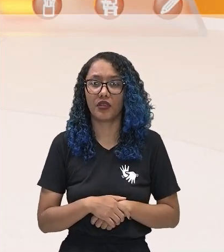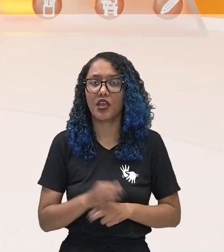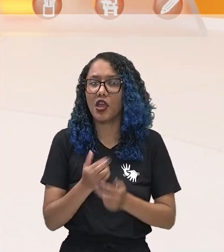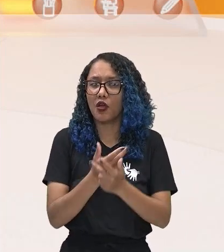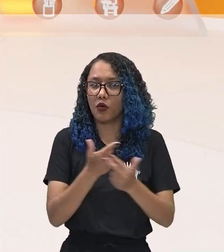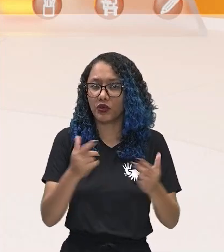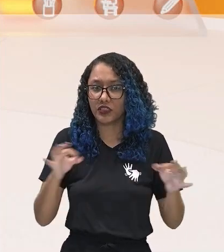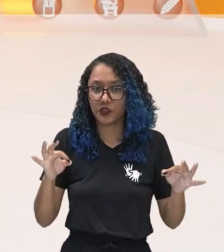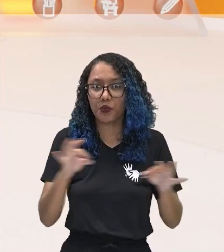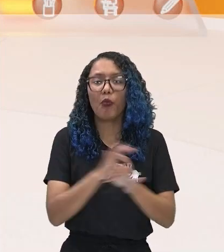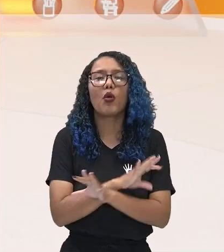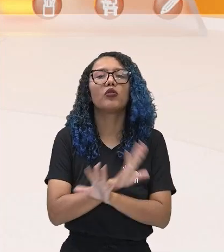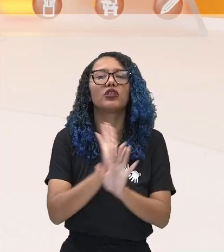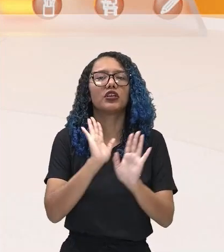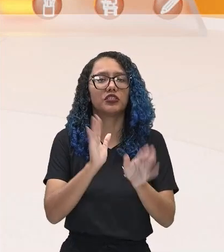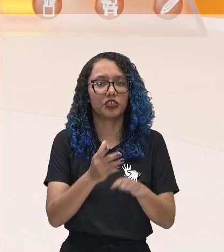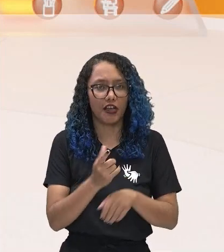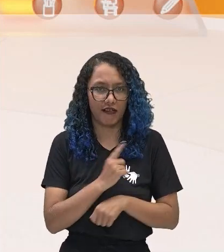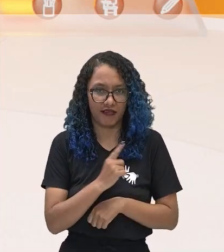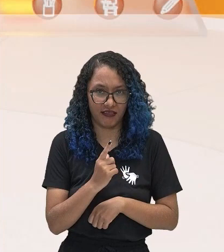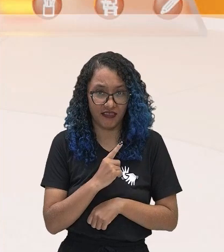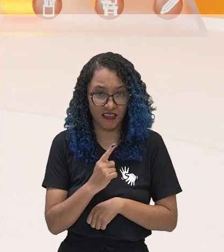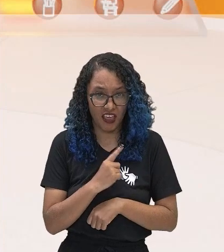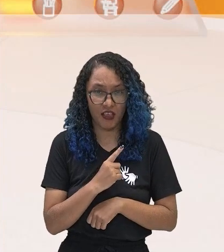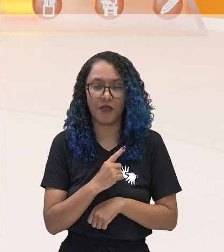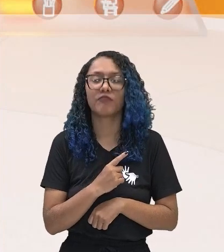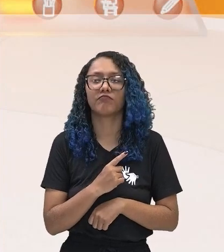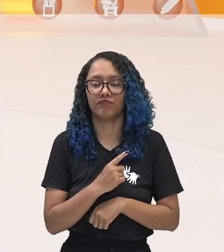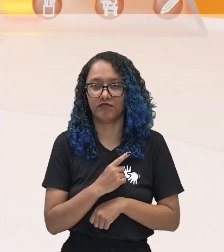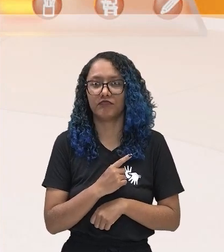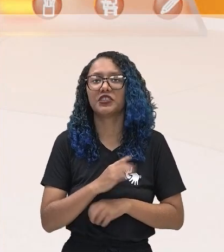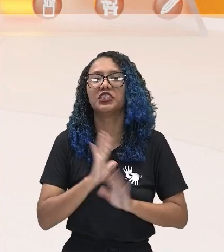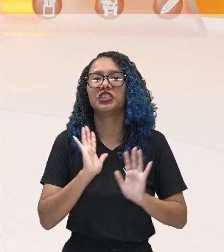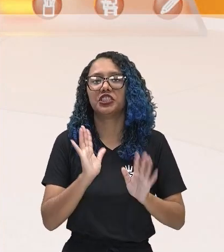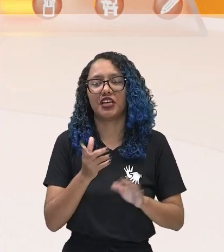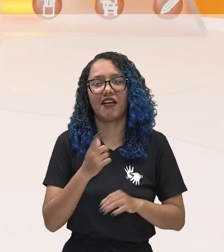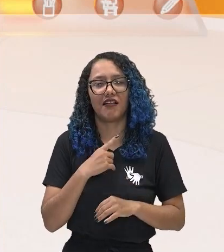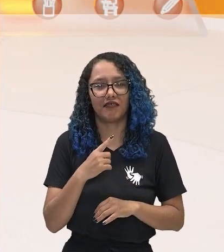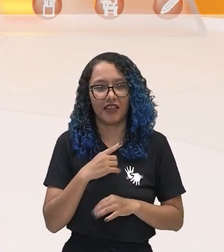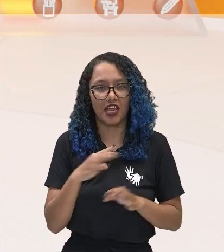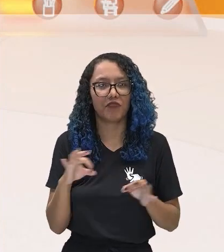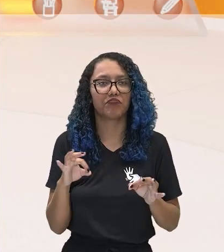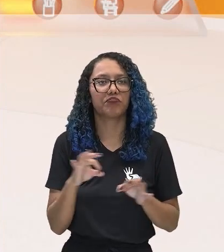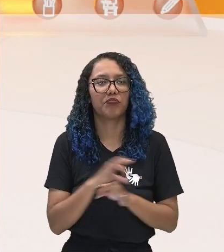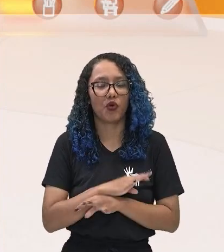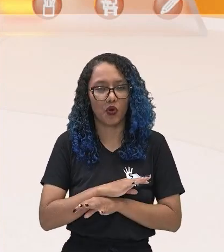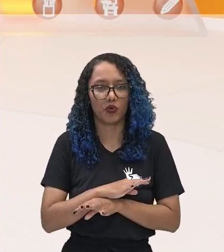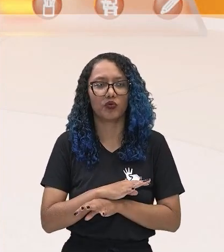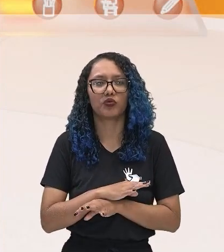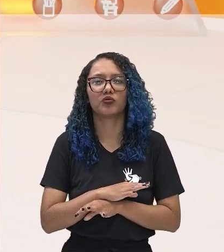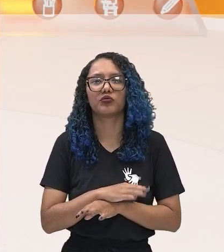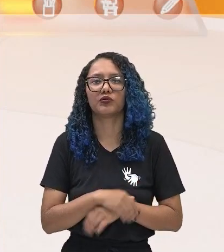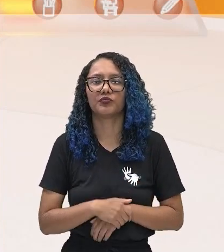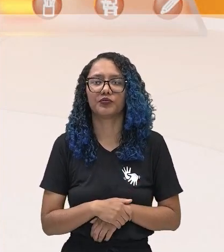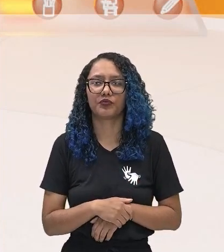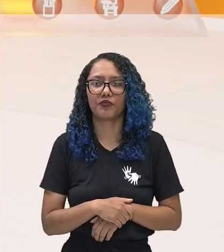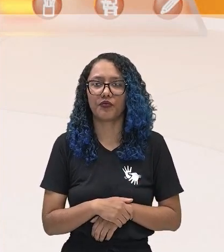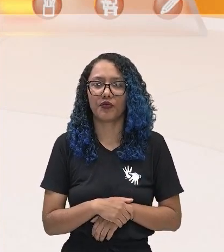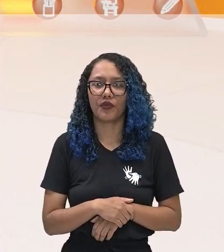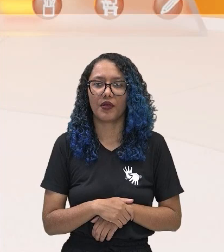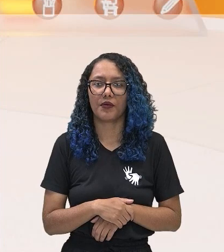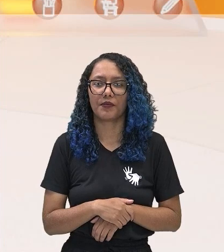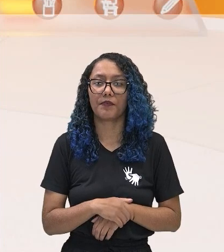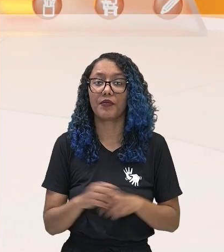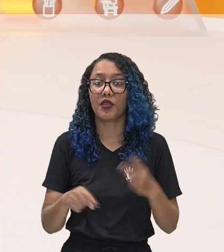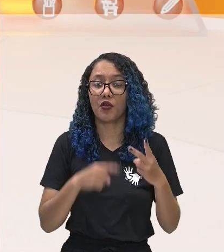estão prontas, já estão dadas, já estão acabadas, já está aí. Quando nós falamos